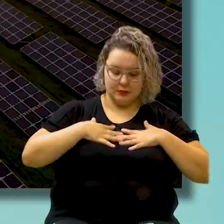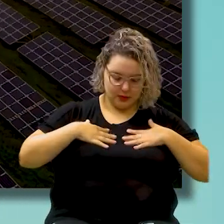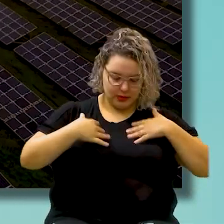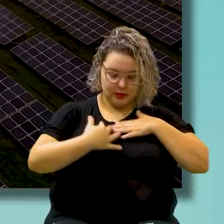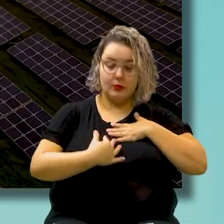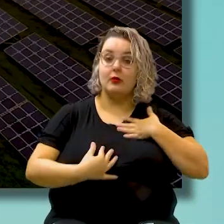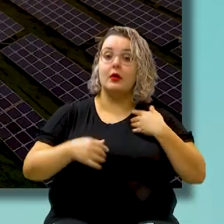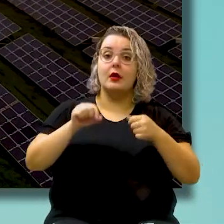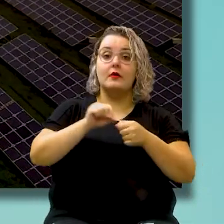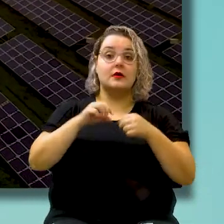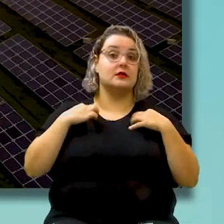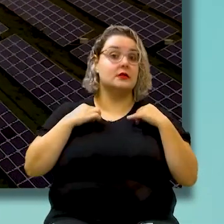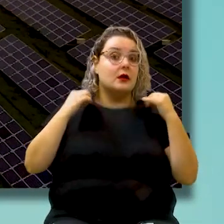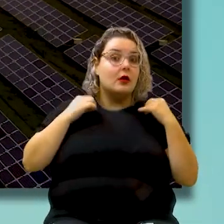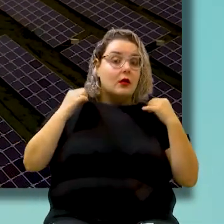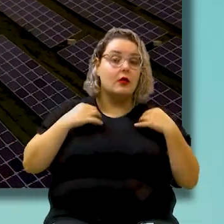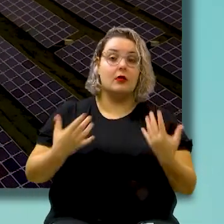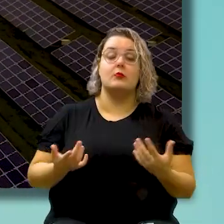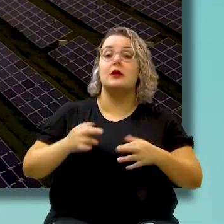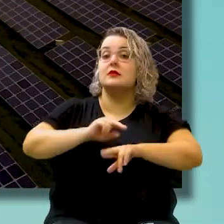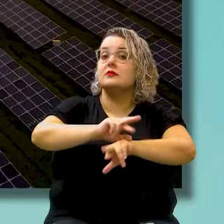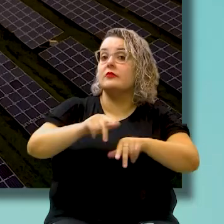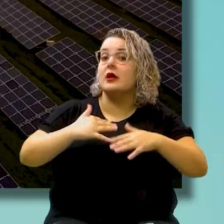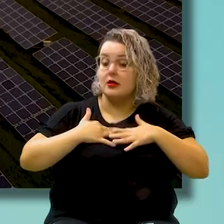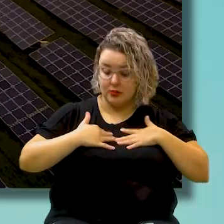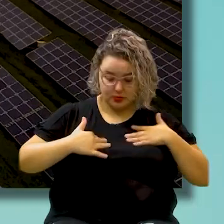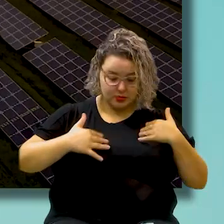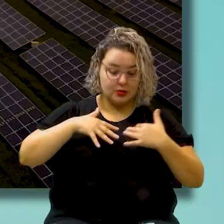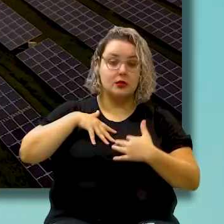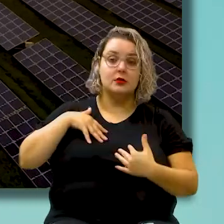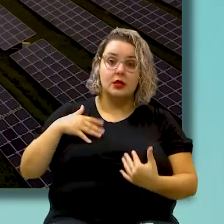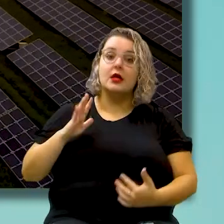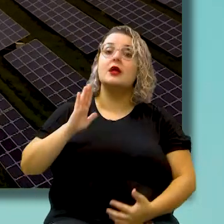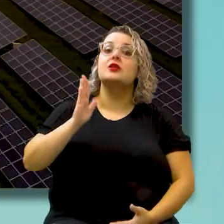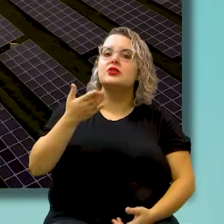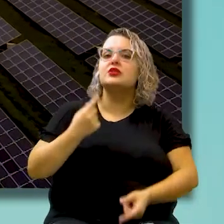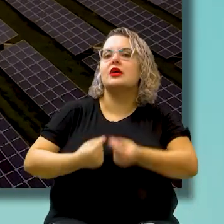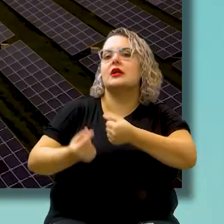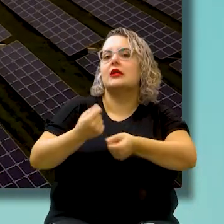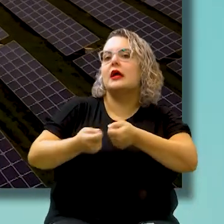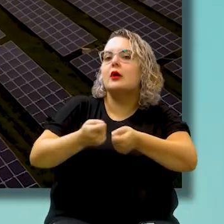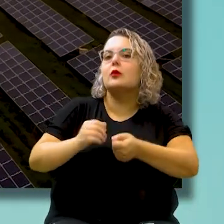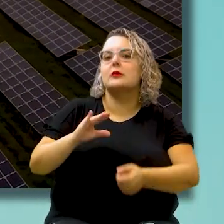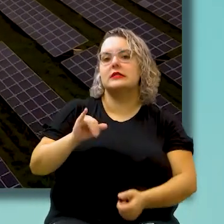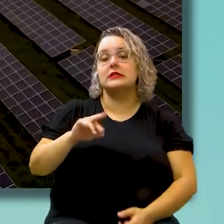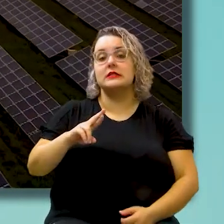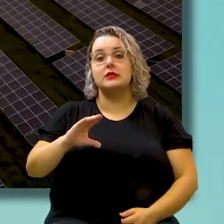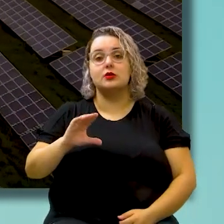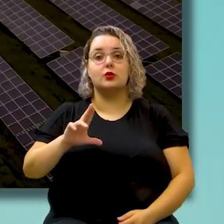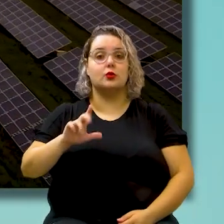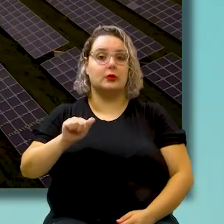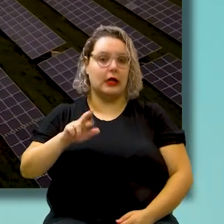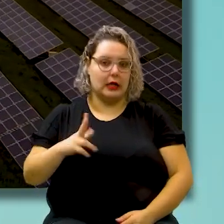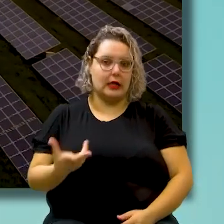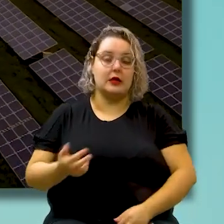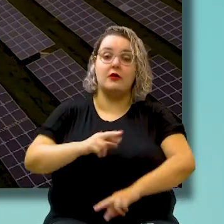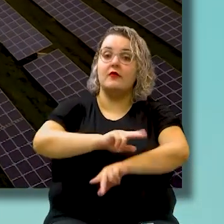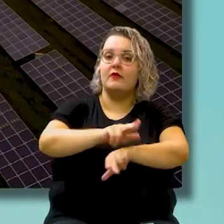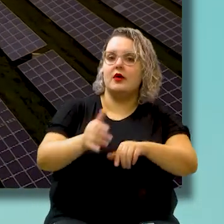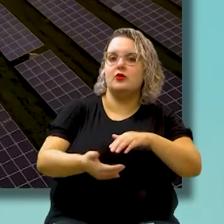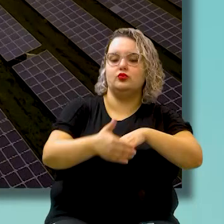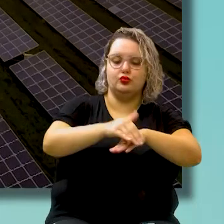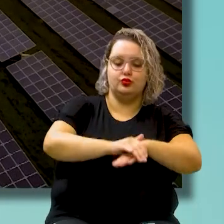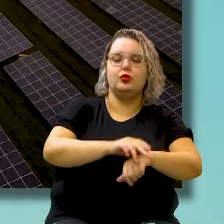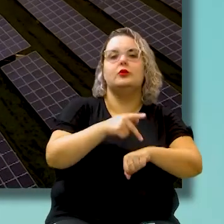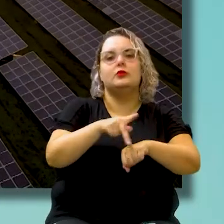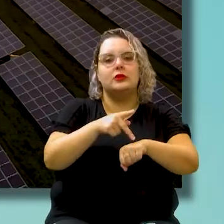do tecido para fazer nossas roupas, mas muitos tecidos hoje já estão na economia circular. Muitos calçados que a gente